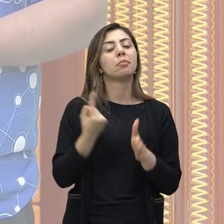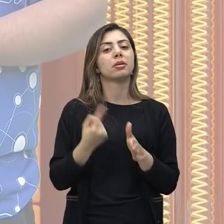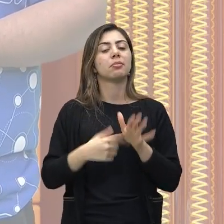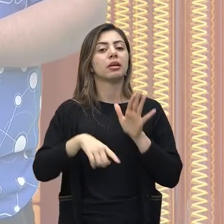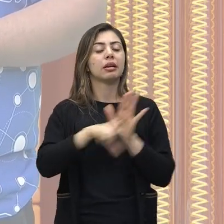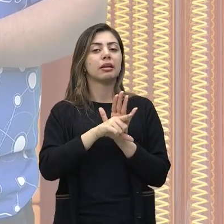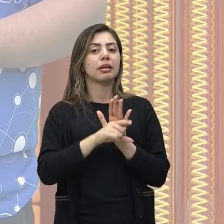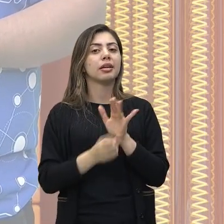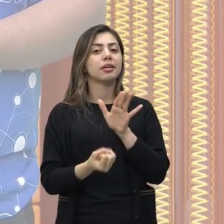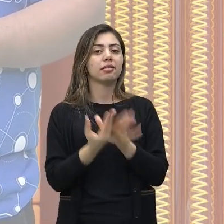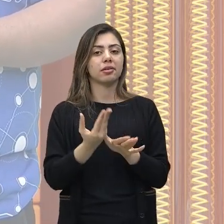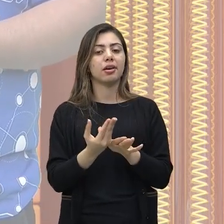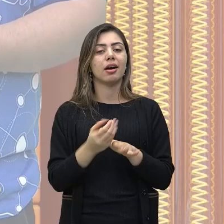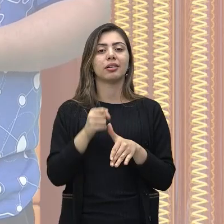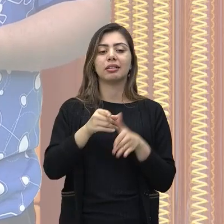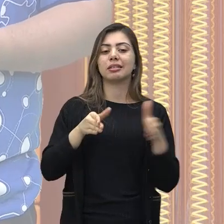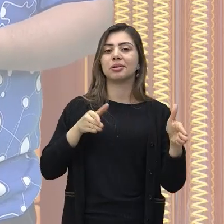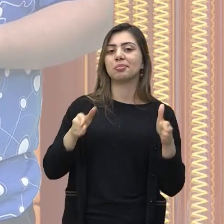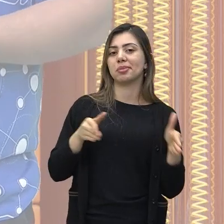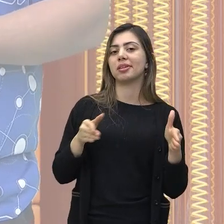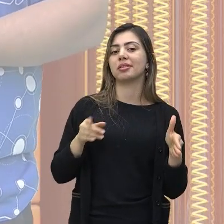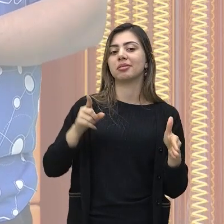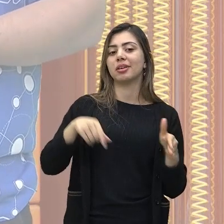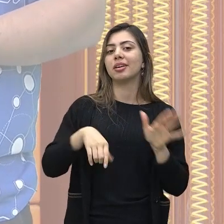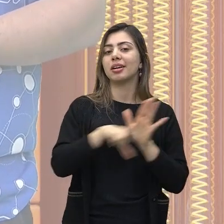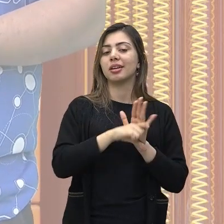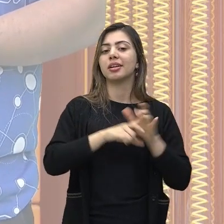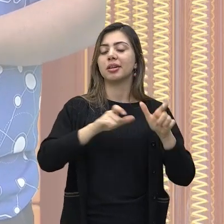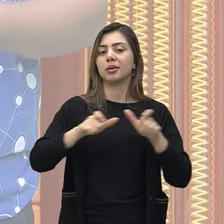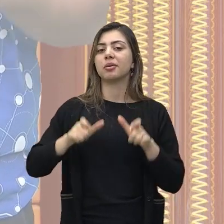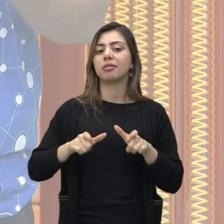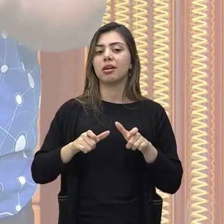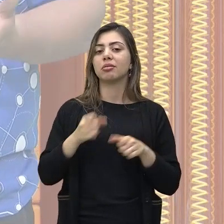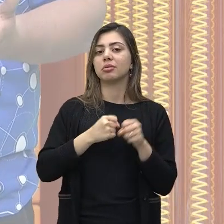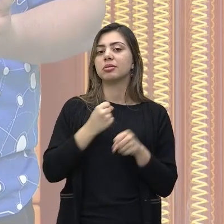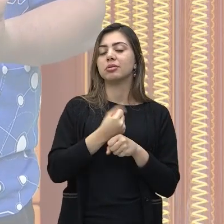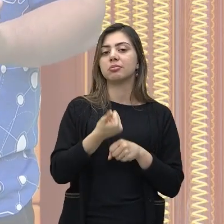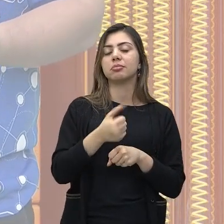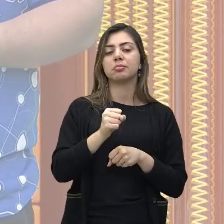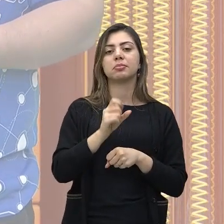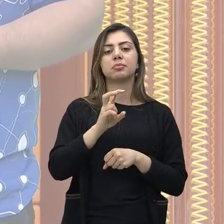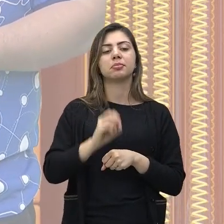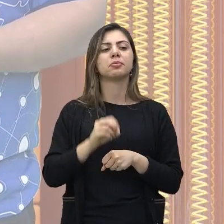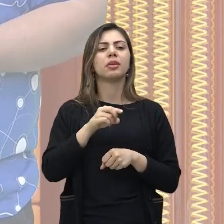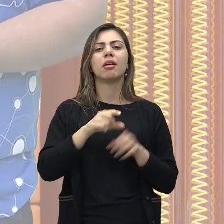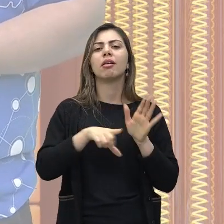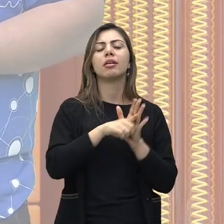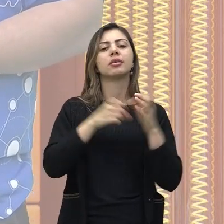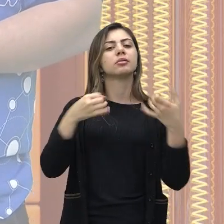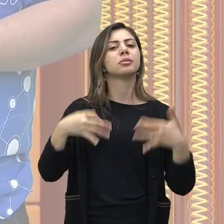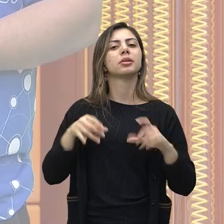posse da terra, nesse momento, é a Lei de Terras de 1850. E o que ela vai estabelecer? Vamos ver.